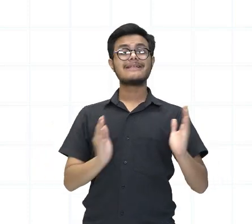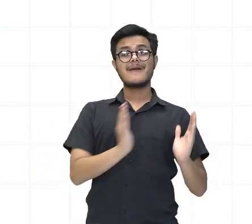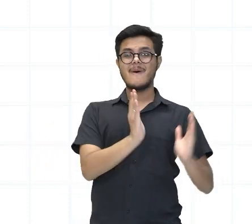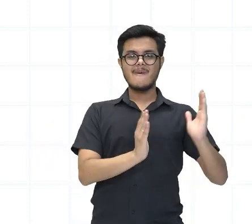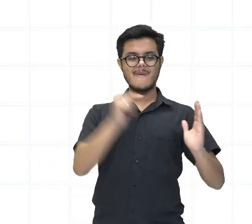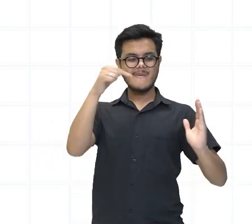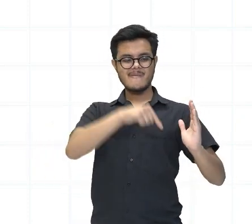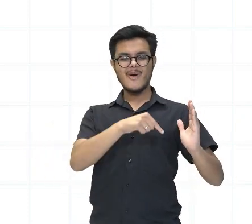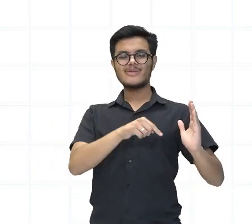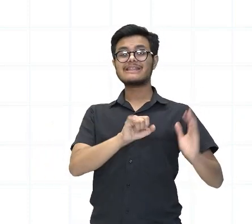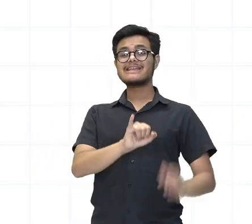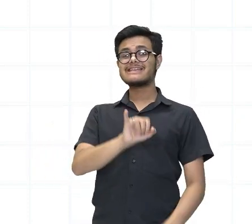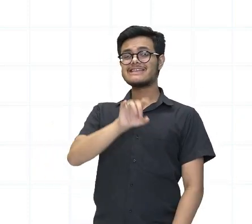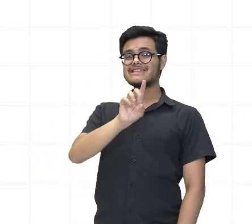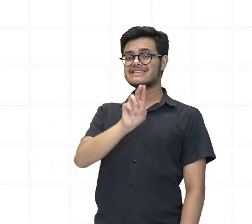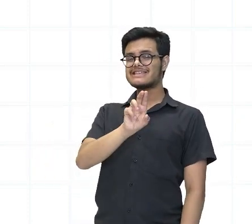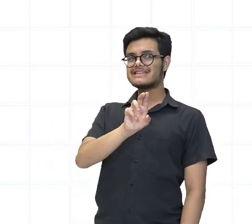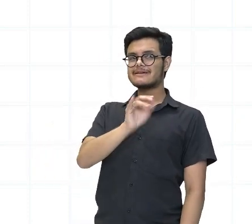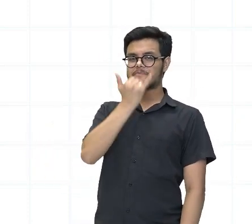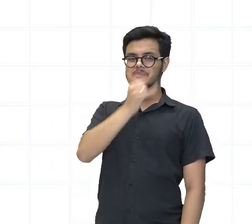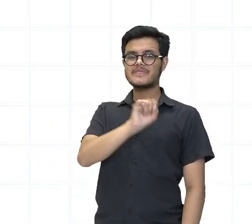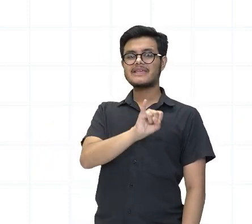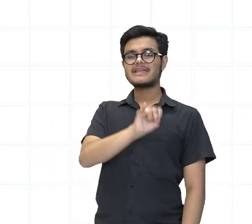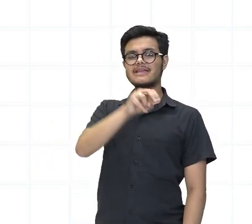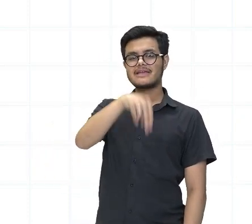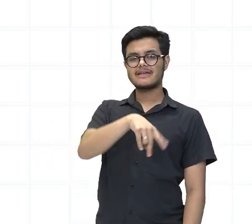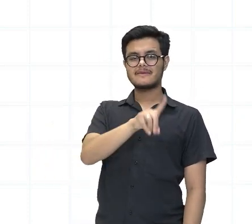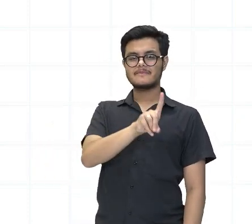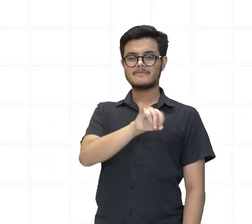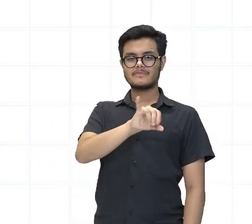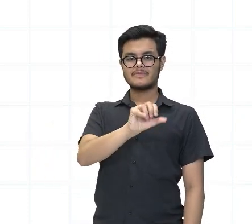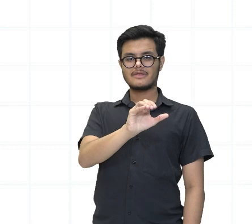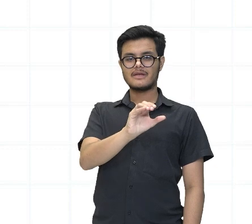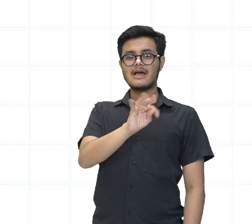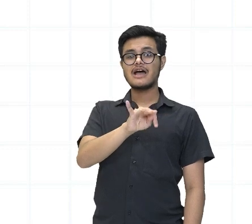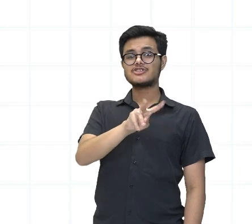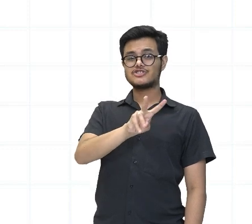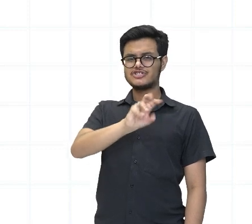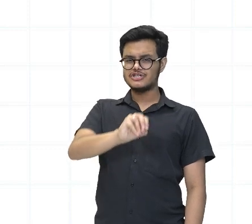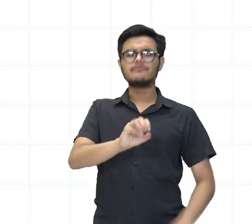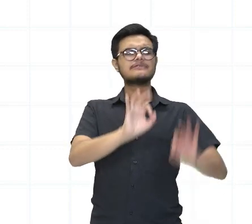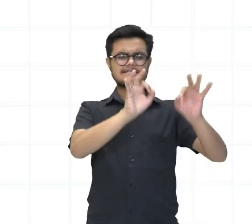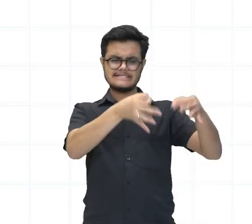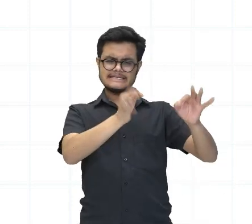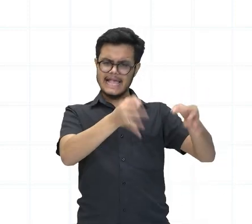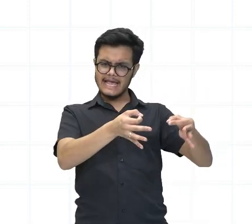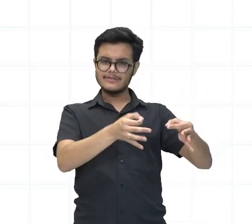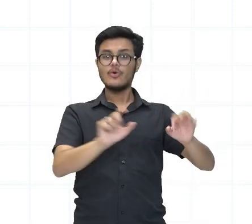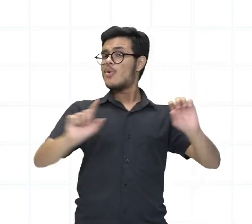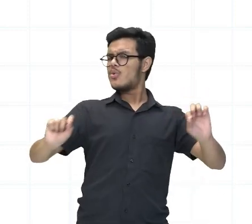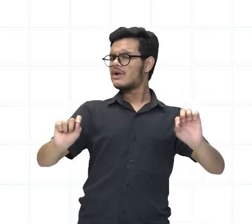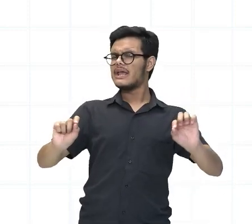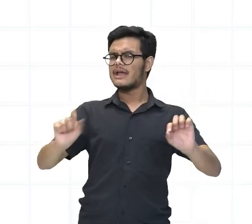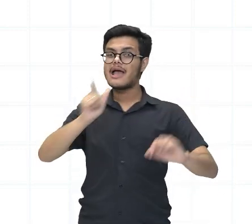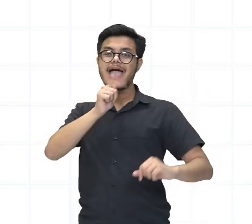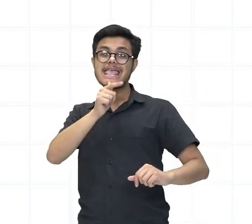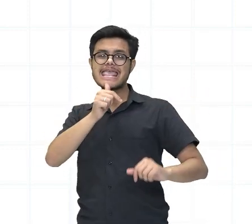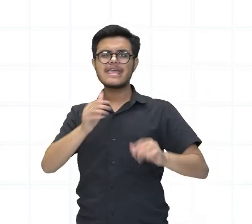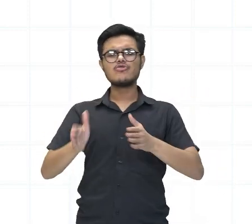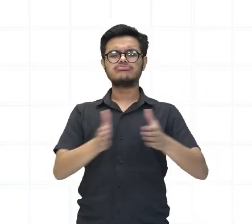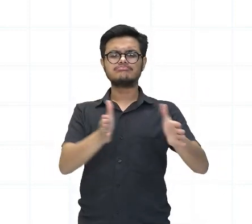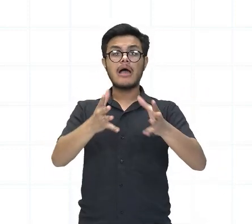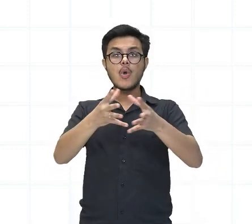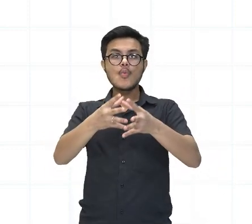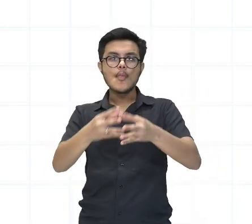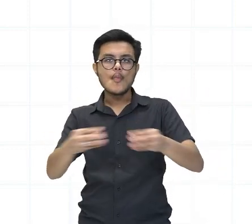foi feita é a forma da certeza, ou seja, é o indicativo, tá?